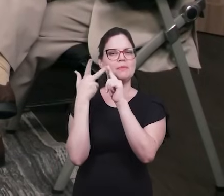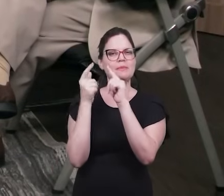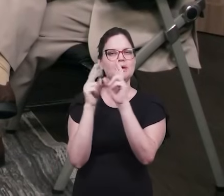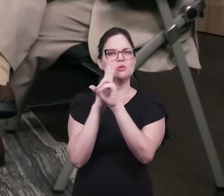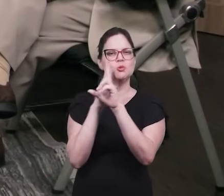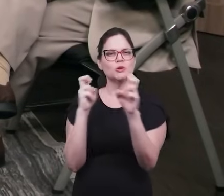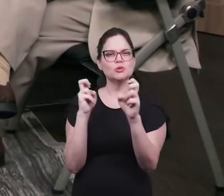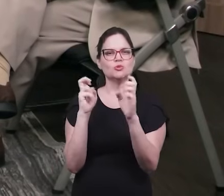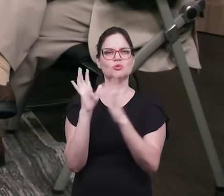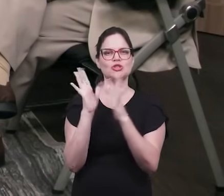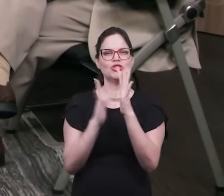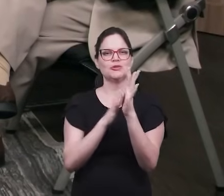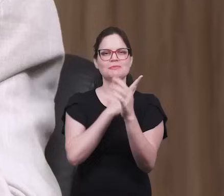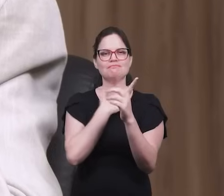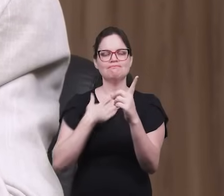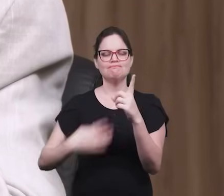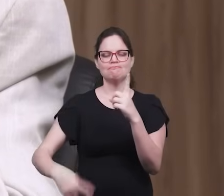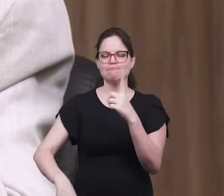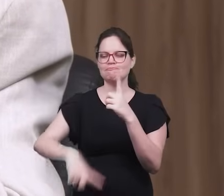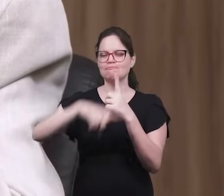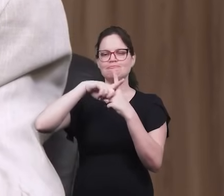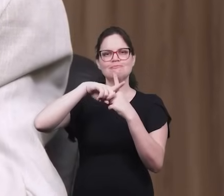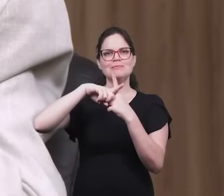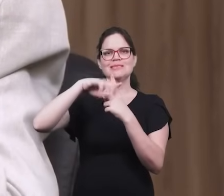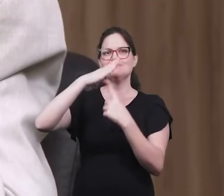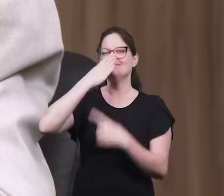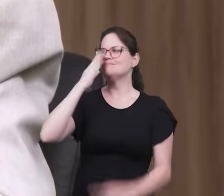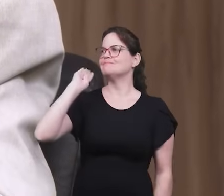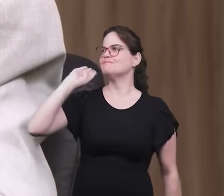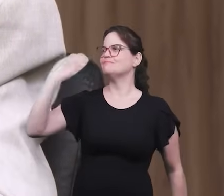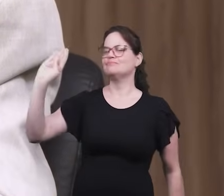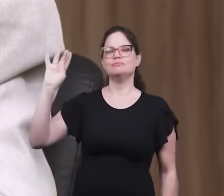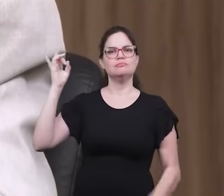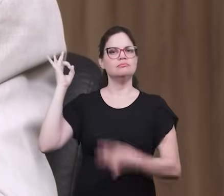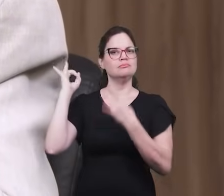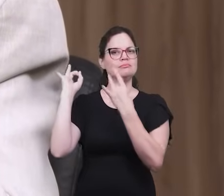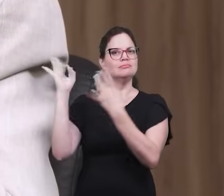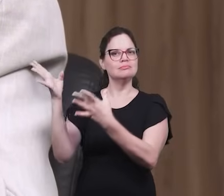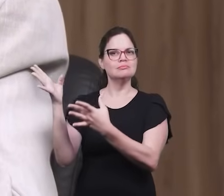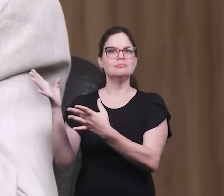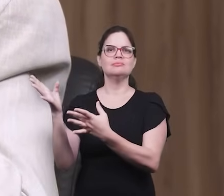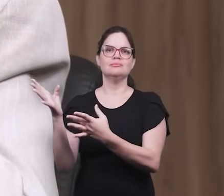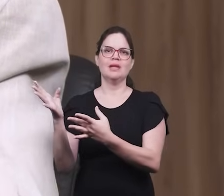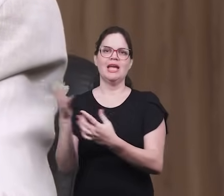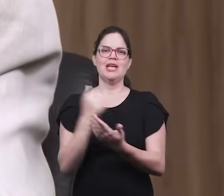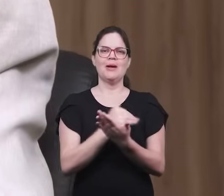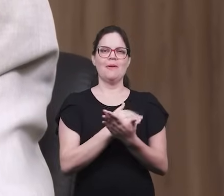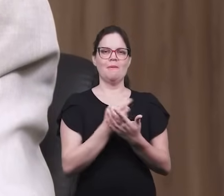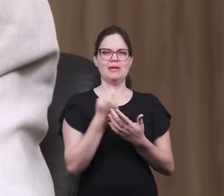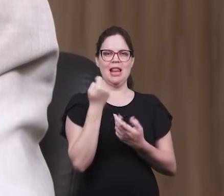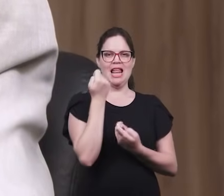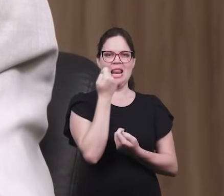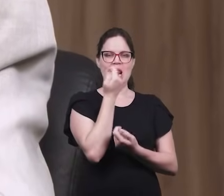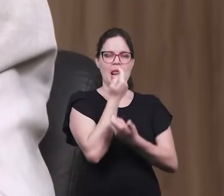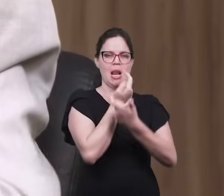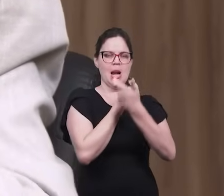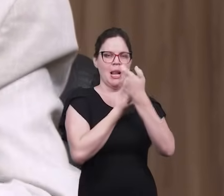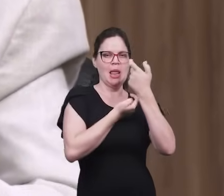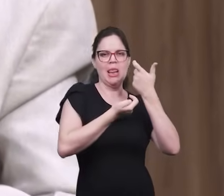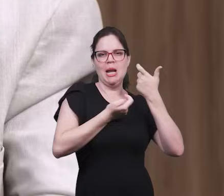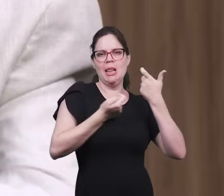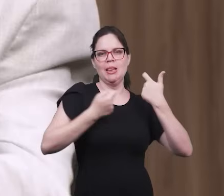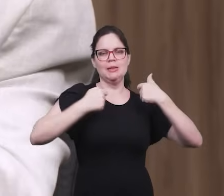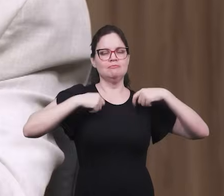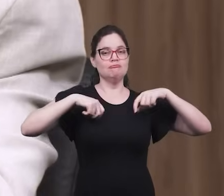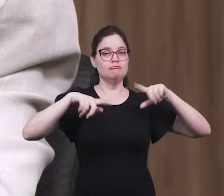do sacrifício e faz a arte, a encenação. Então ele passa a